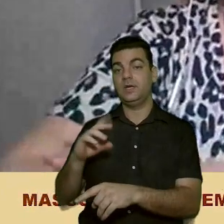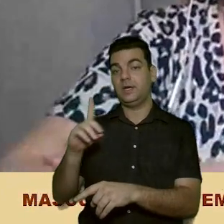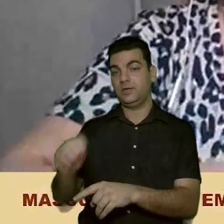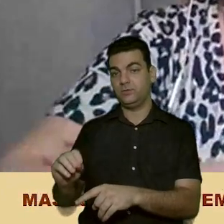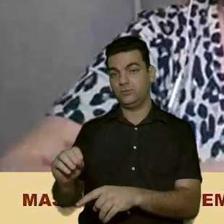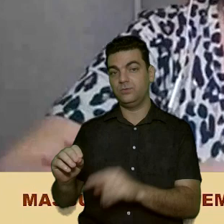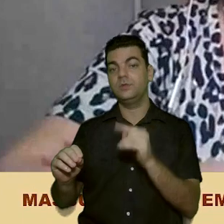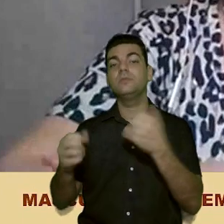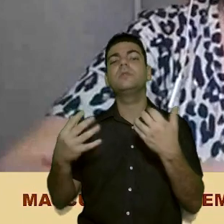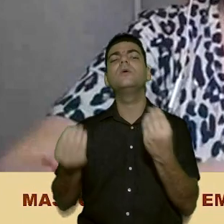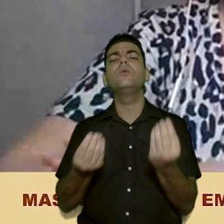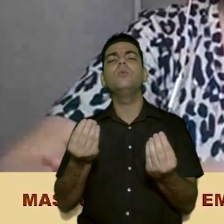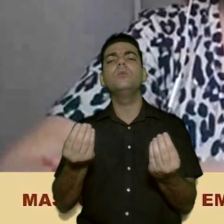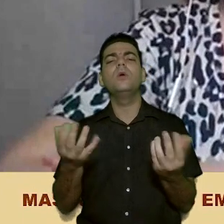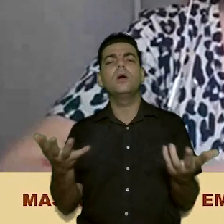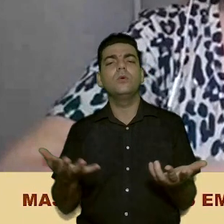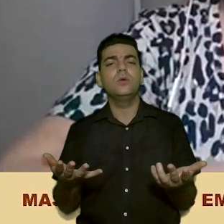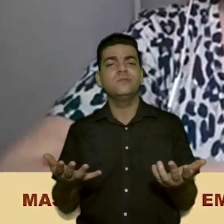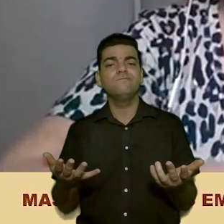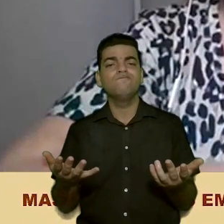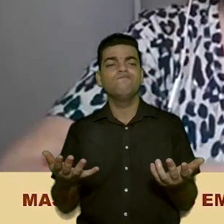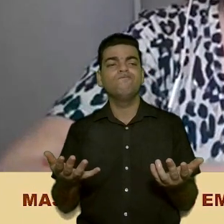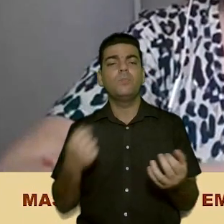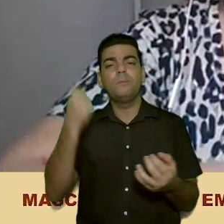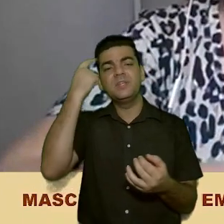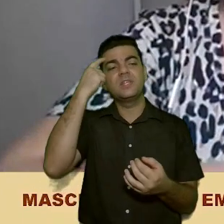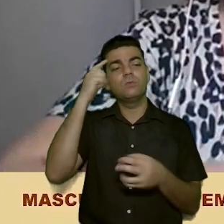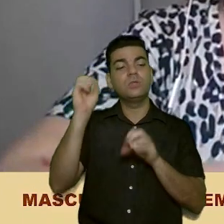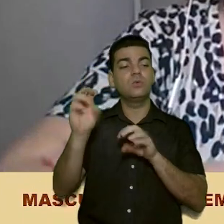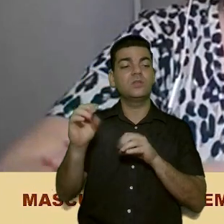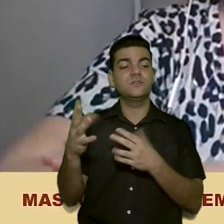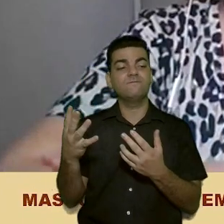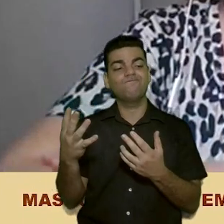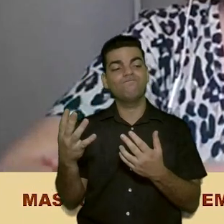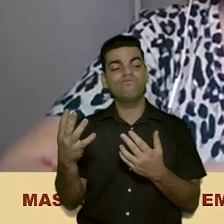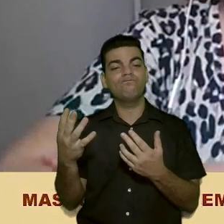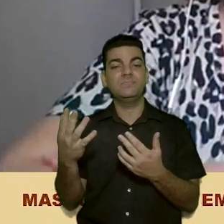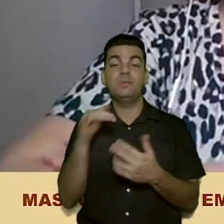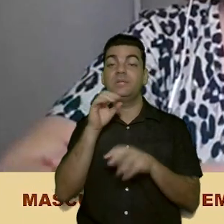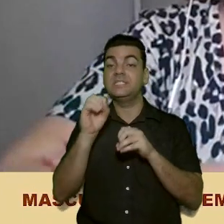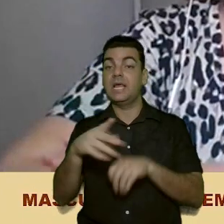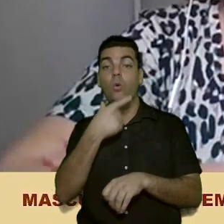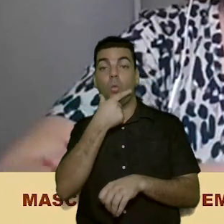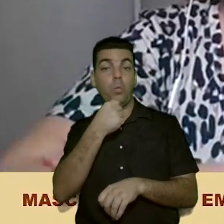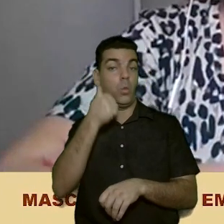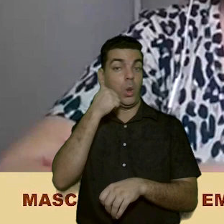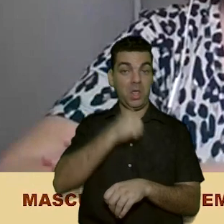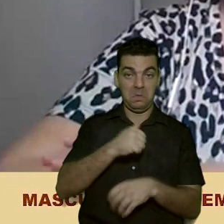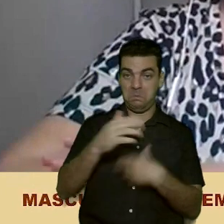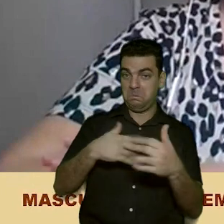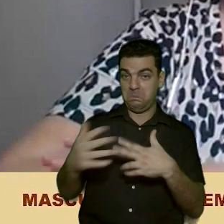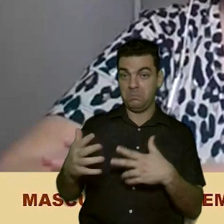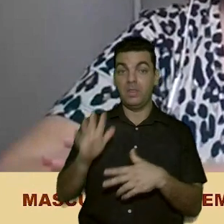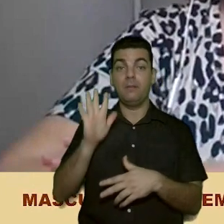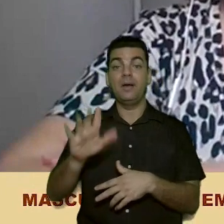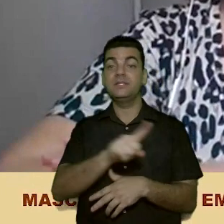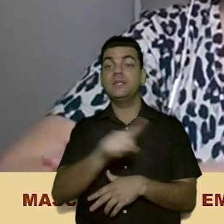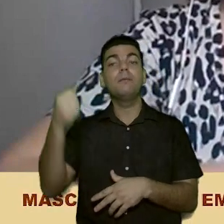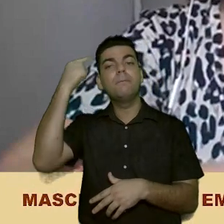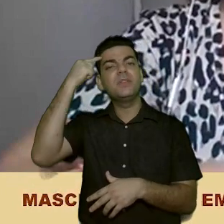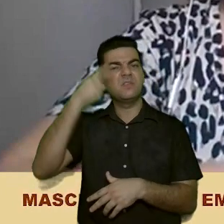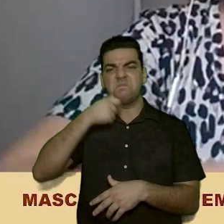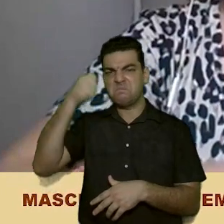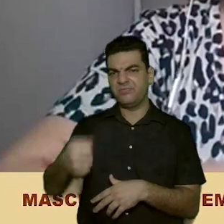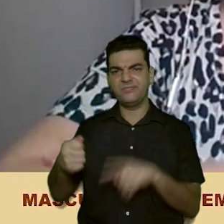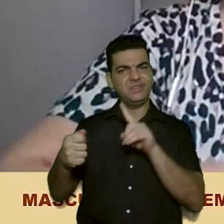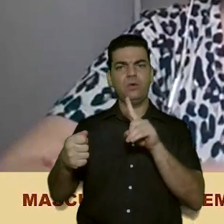crítica relacionada a gênero. E o Dr. Ricardo fala também como a gente pode pensar numa educação